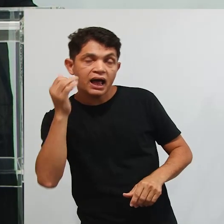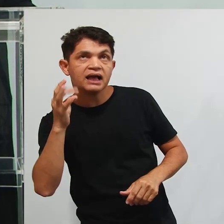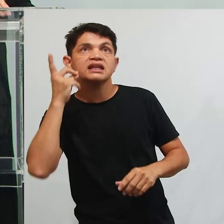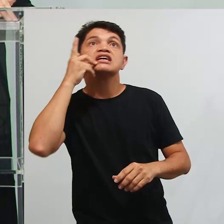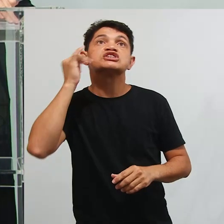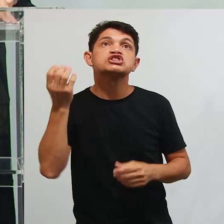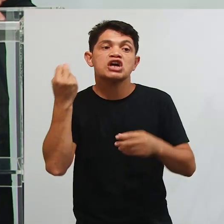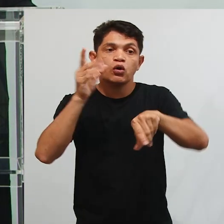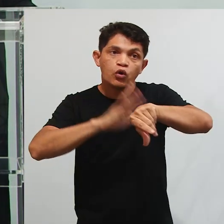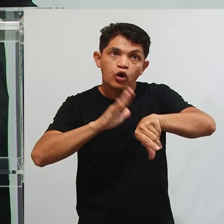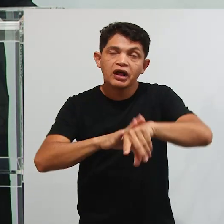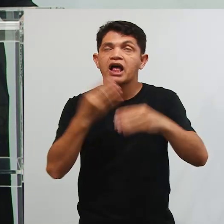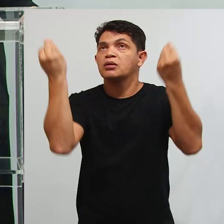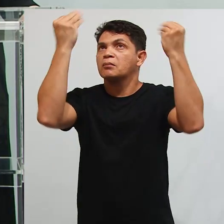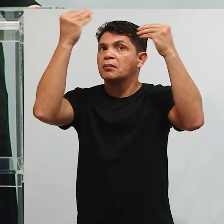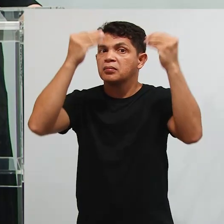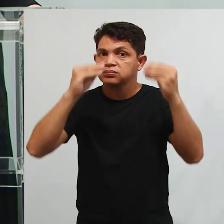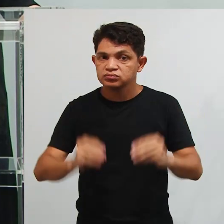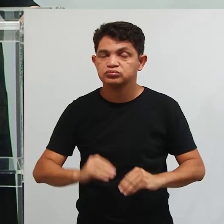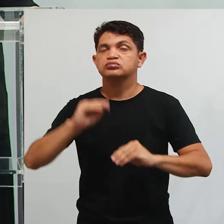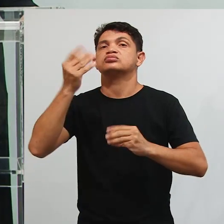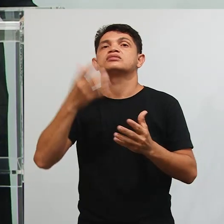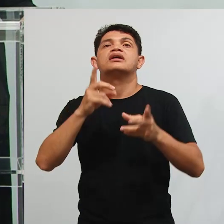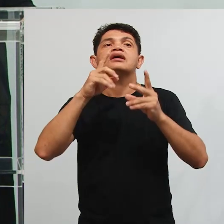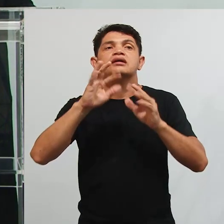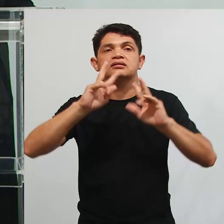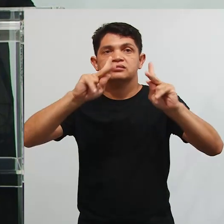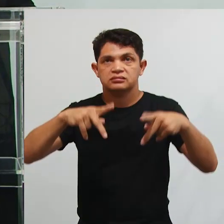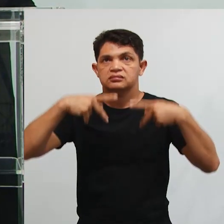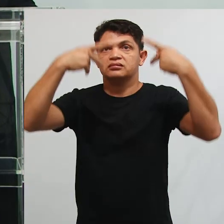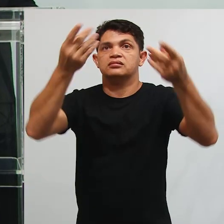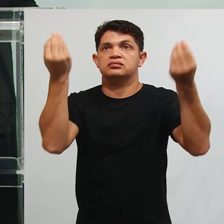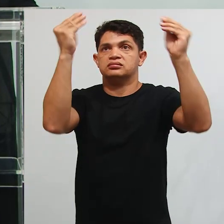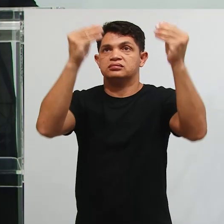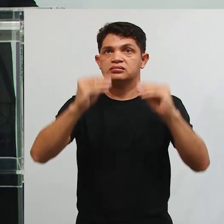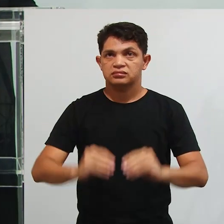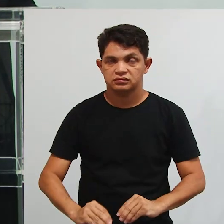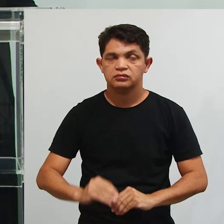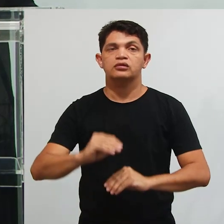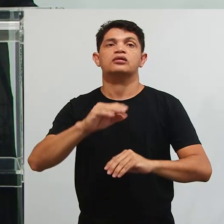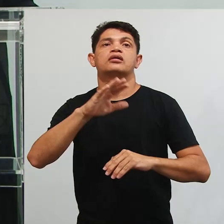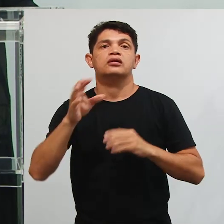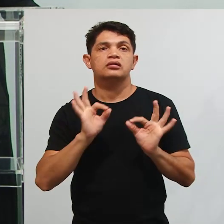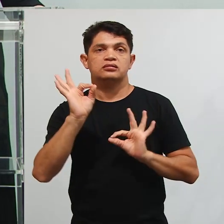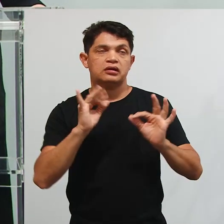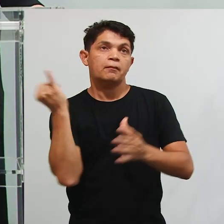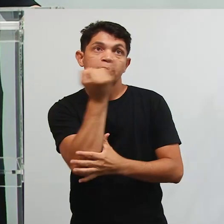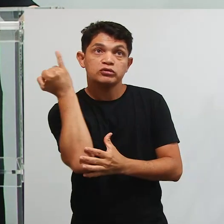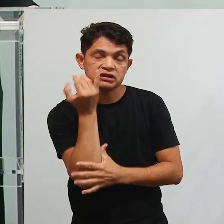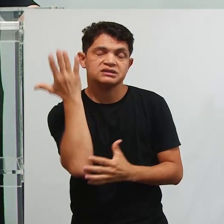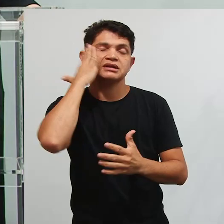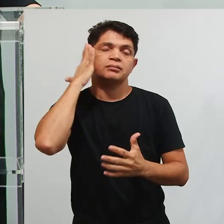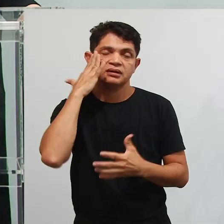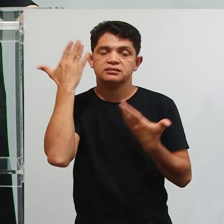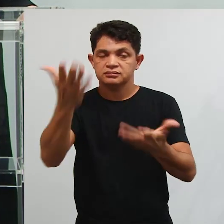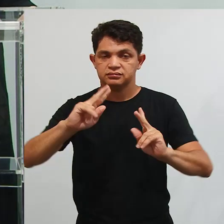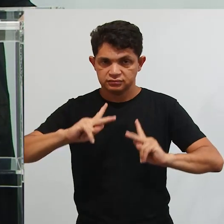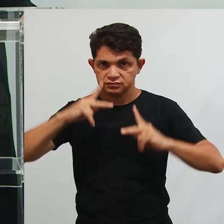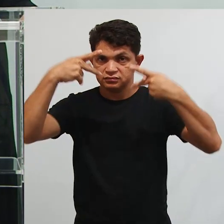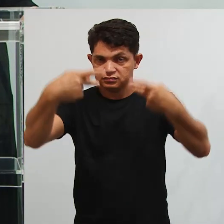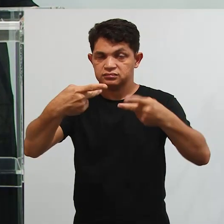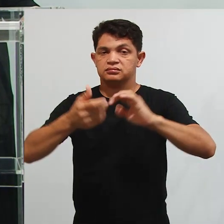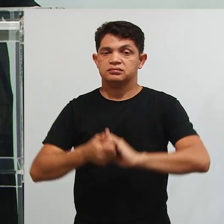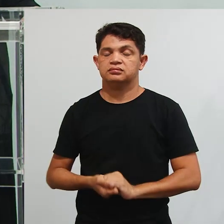numéricos de todas aqueles aqueles dados sobre as pessoas que vivem no Brasil é extremamente importante né esses